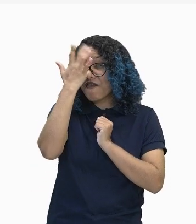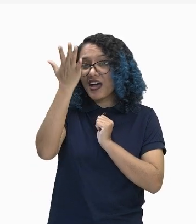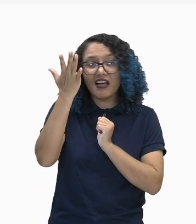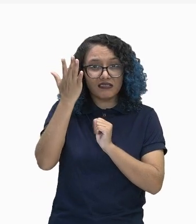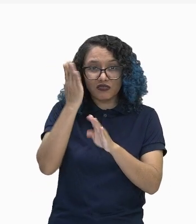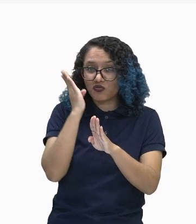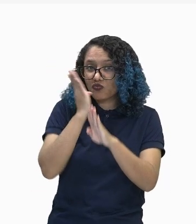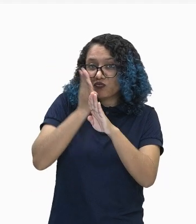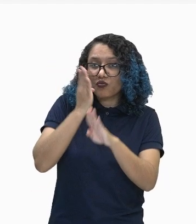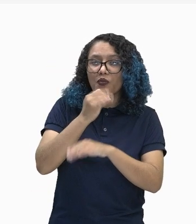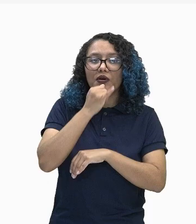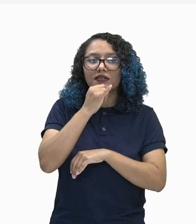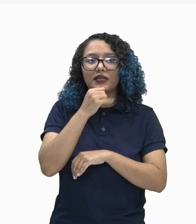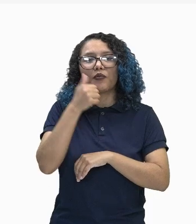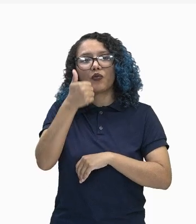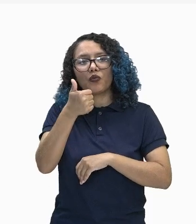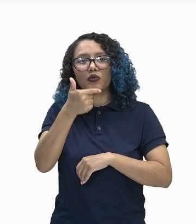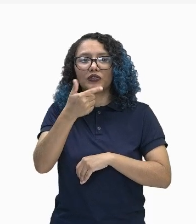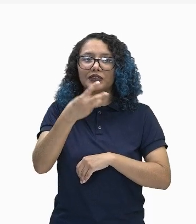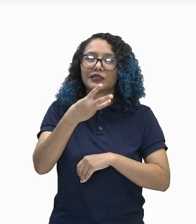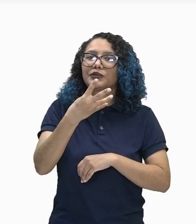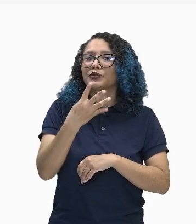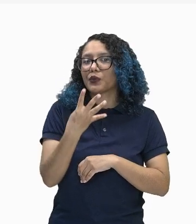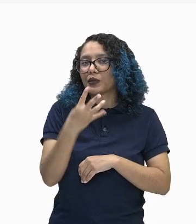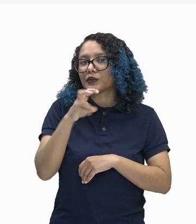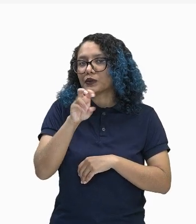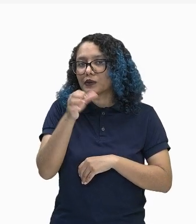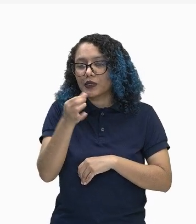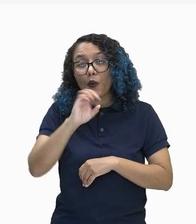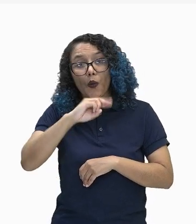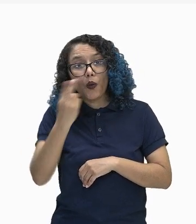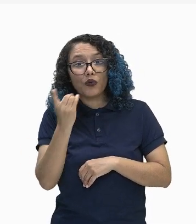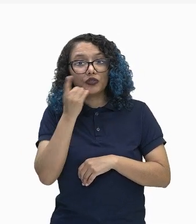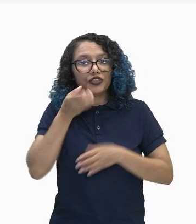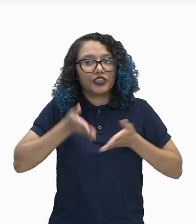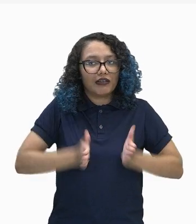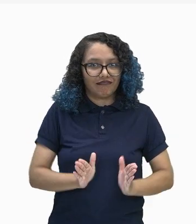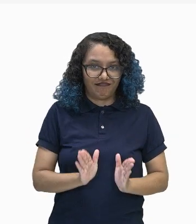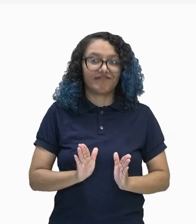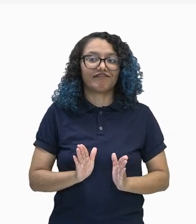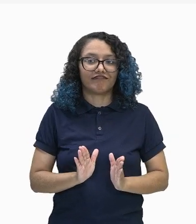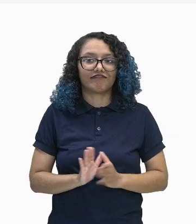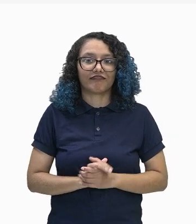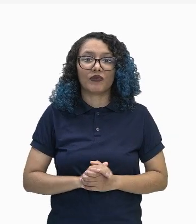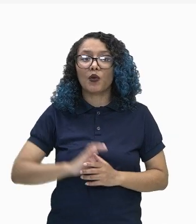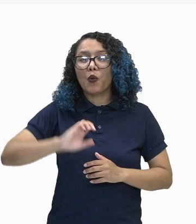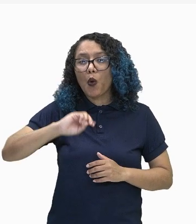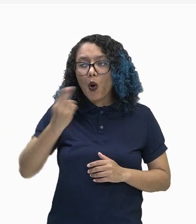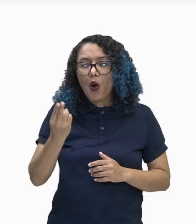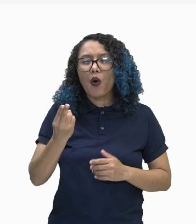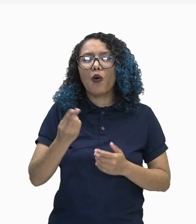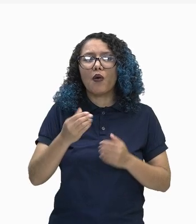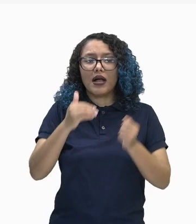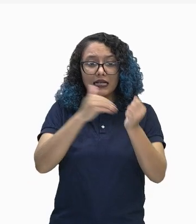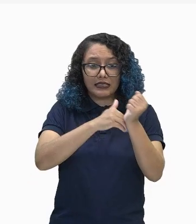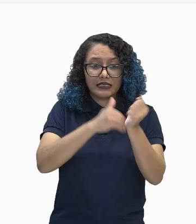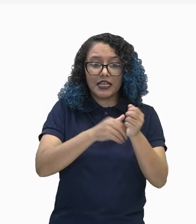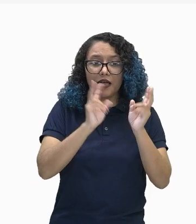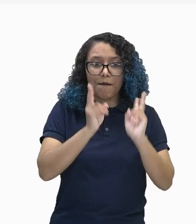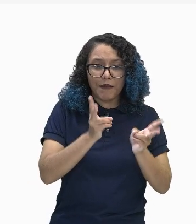exemplo, 1, 2, 3, 4, 5, 6, ou a data de nascimento. Ou repetem a mesma senha em